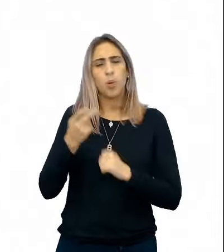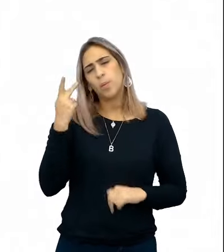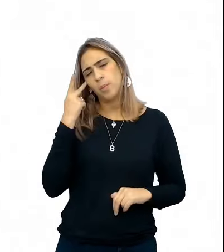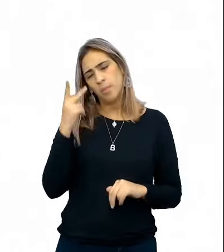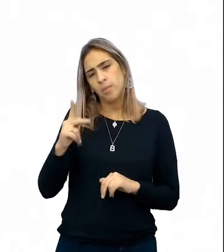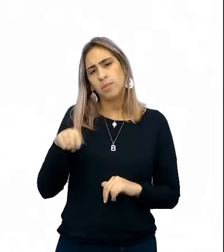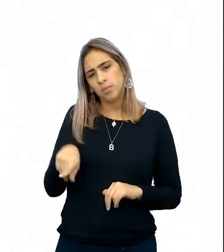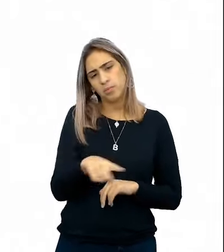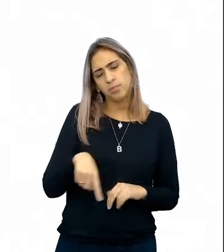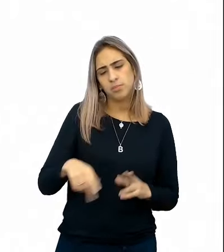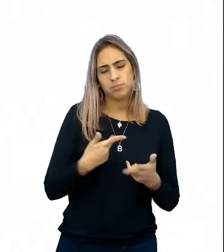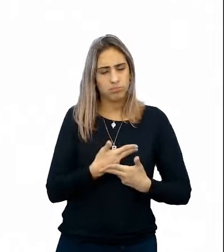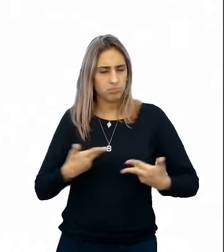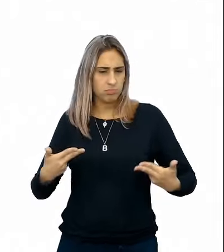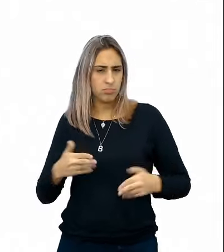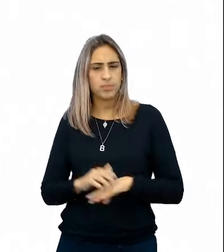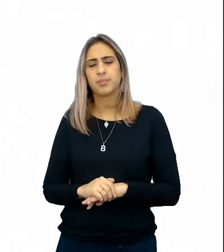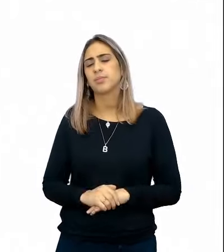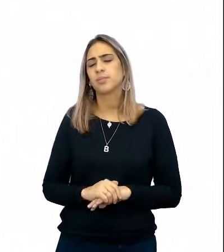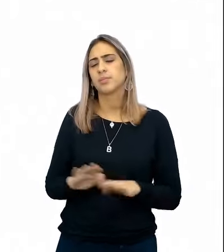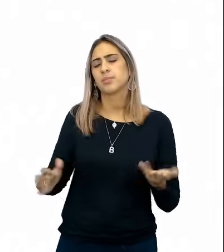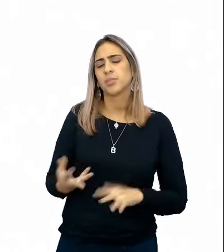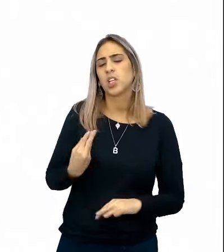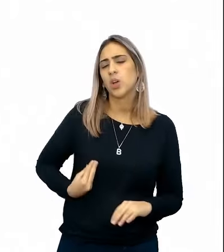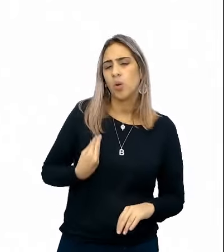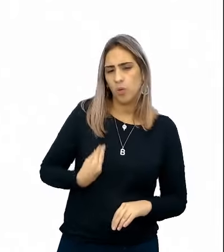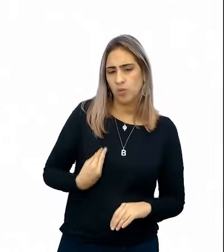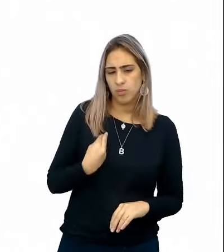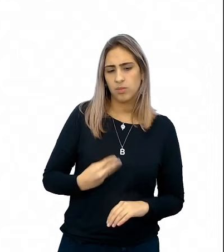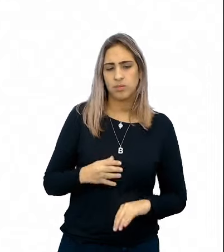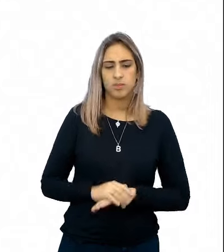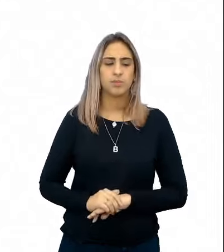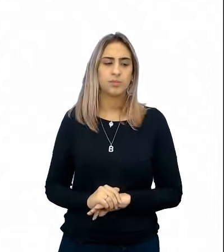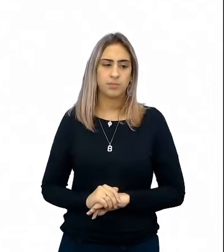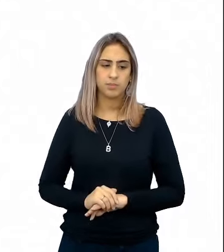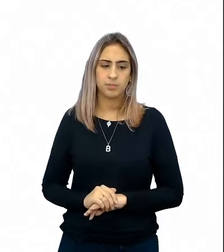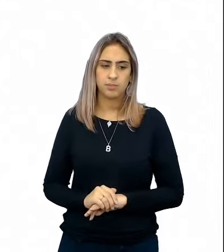trabalho durante a SEI. Pois, como vimos,